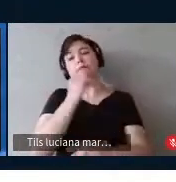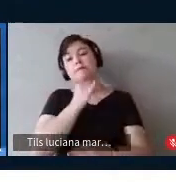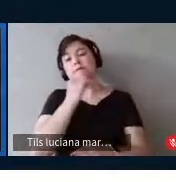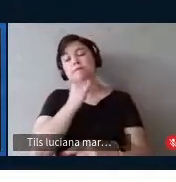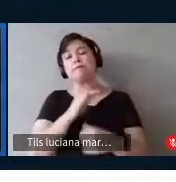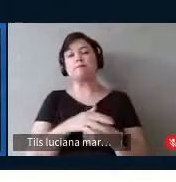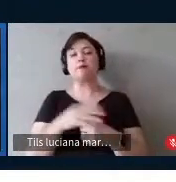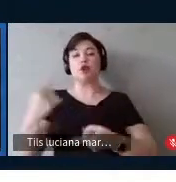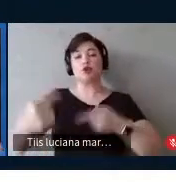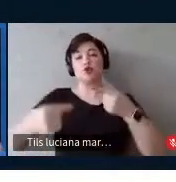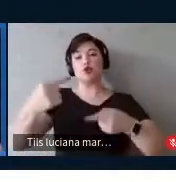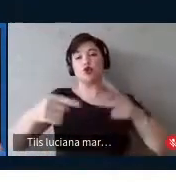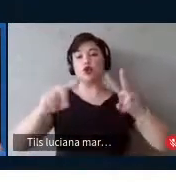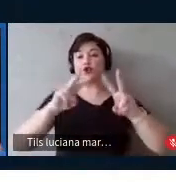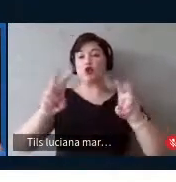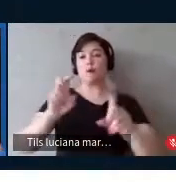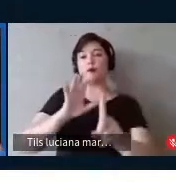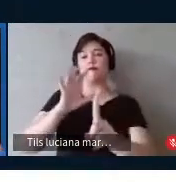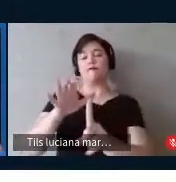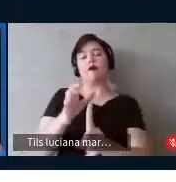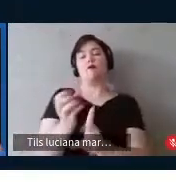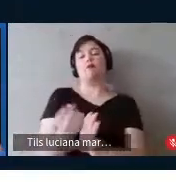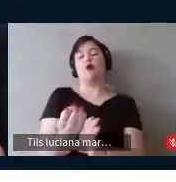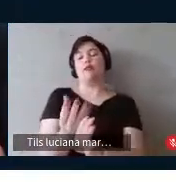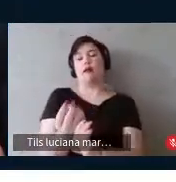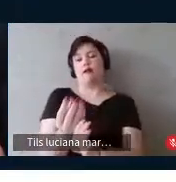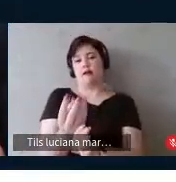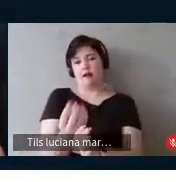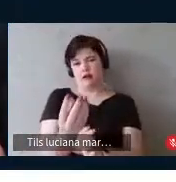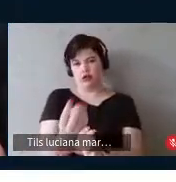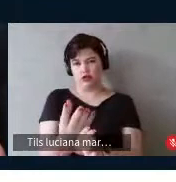as discussões sobre os efeitos de modalidade.